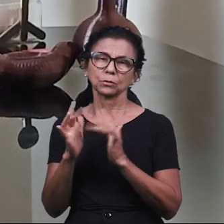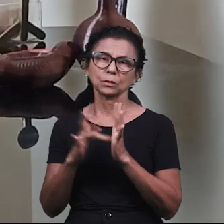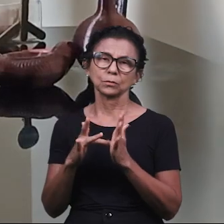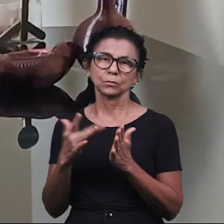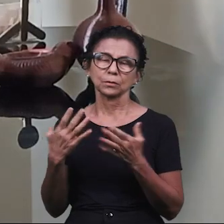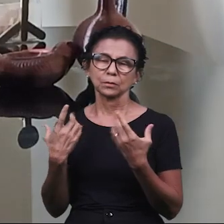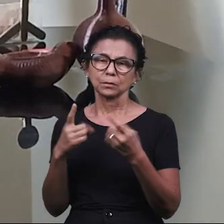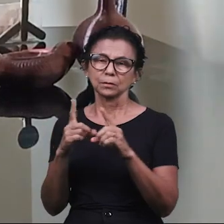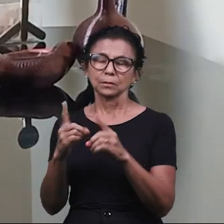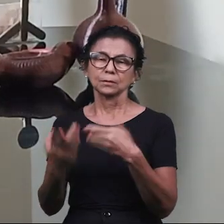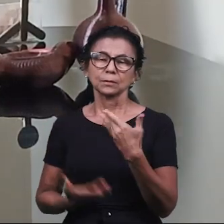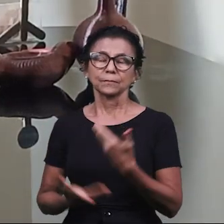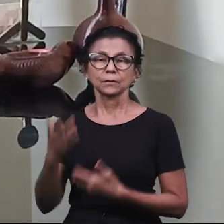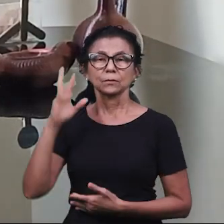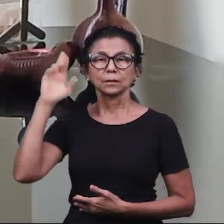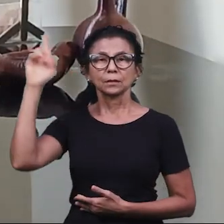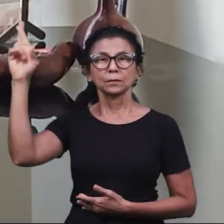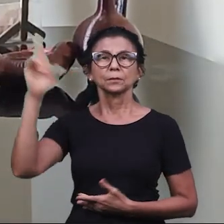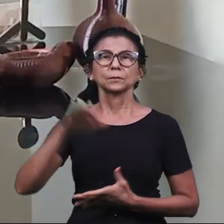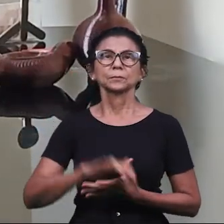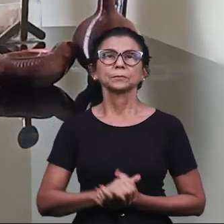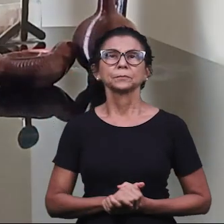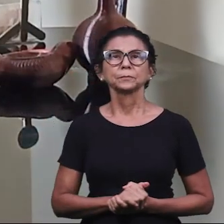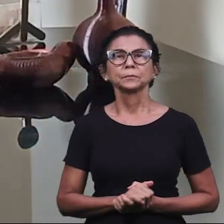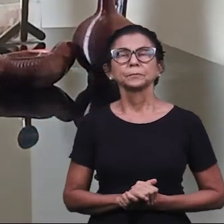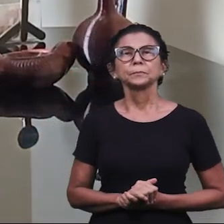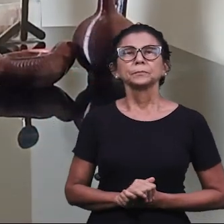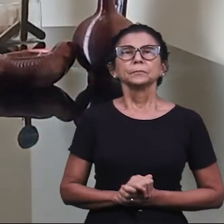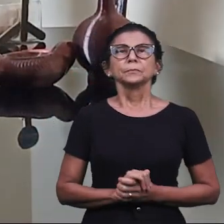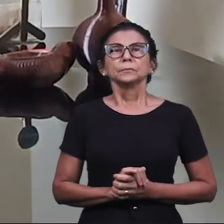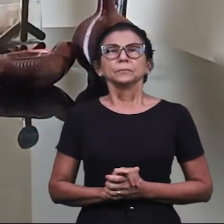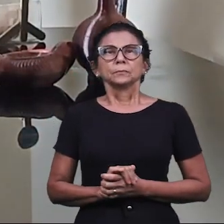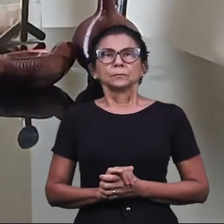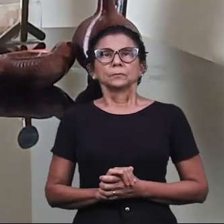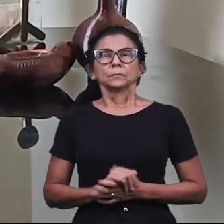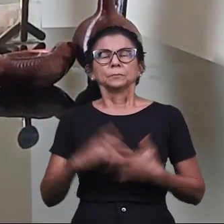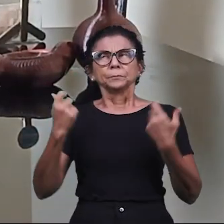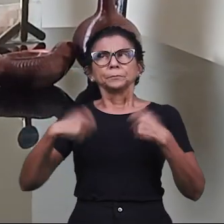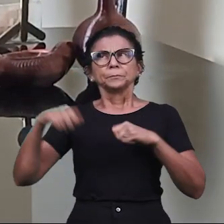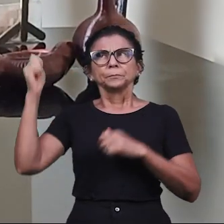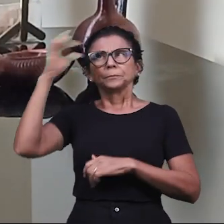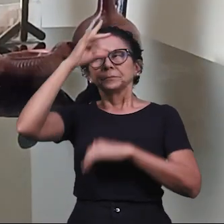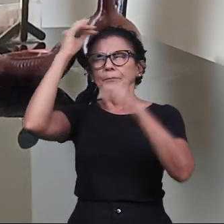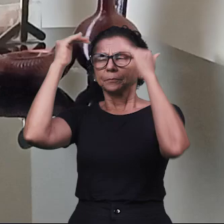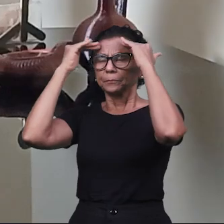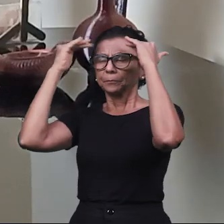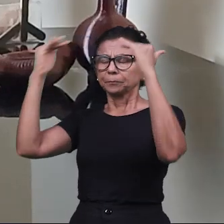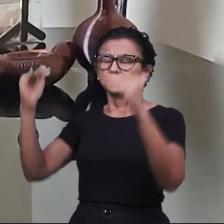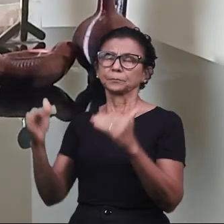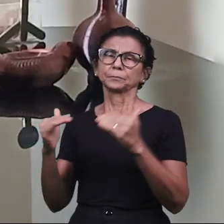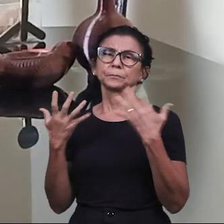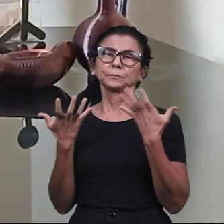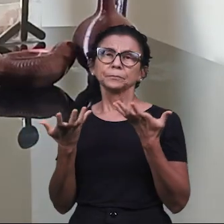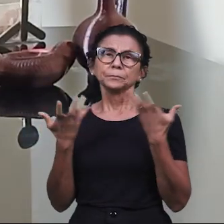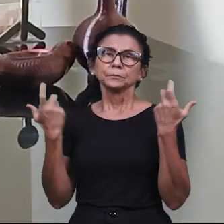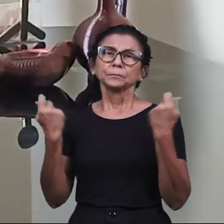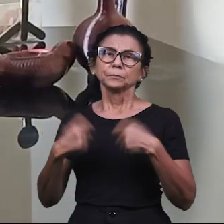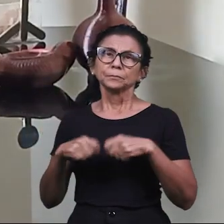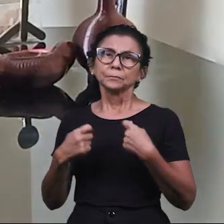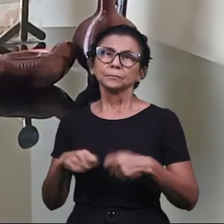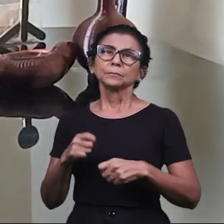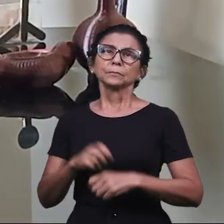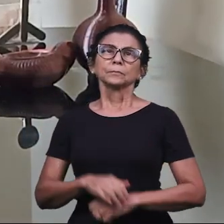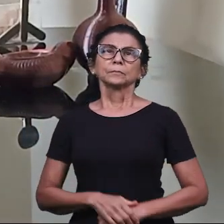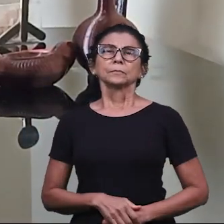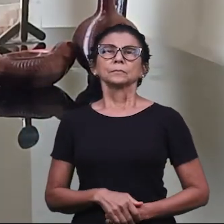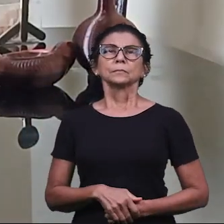Senhor. Então, obedecer à voz do Espírito Santo é tudo que nós precisamos, é tudo que nós queremos. Essa